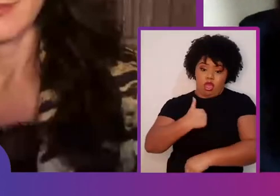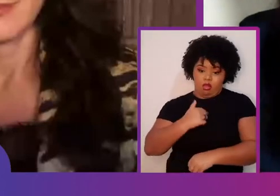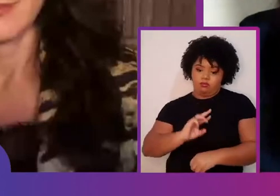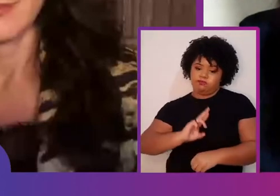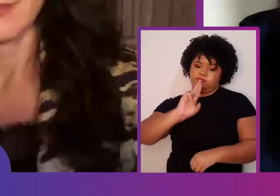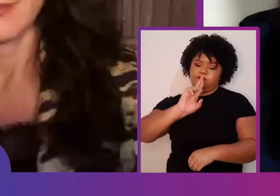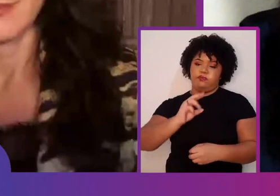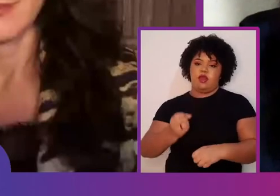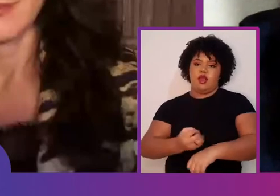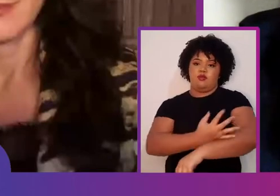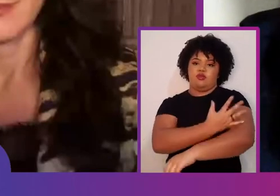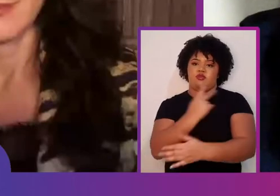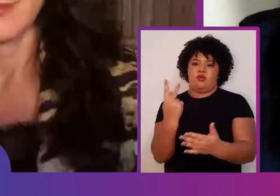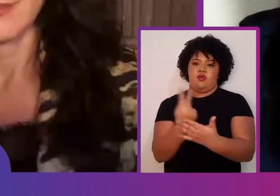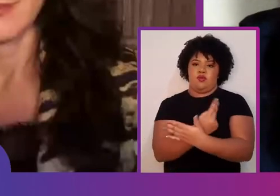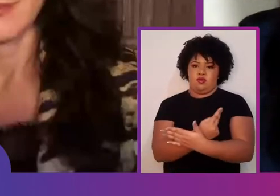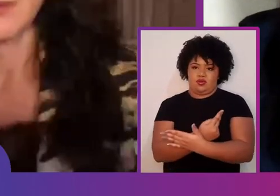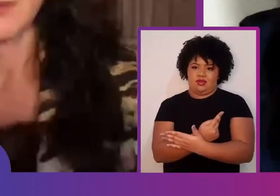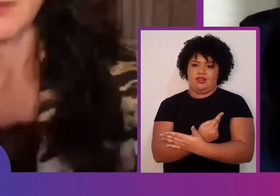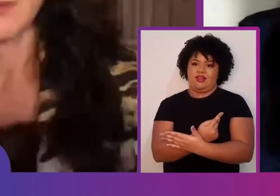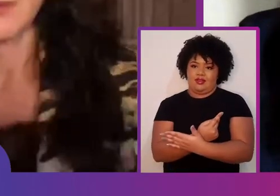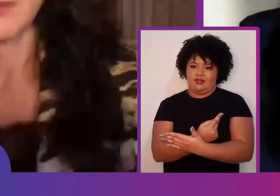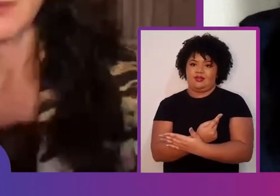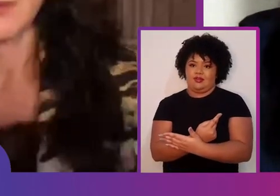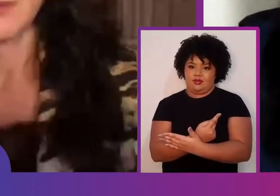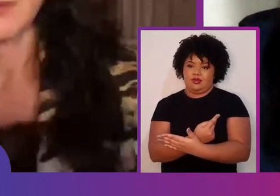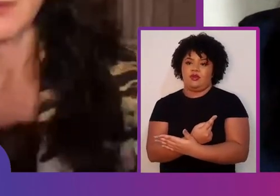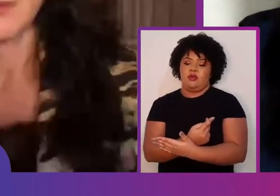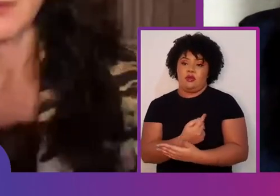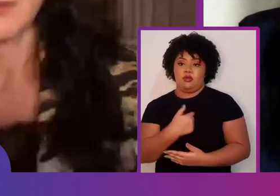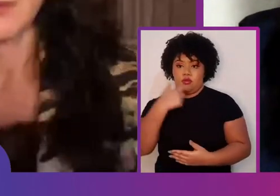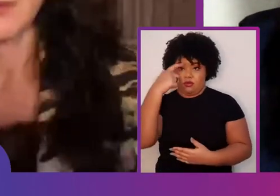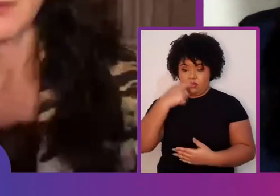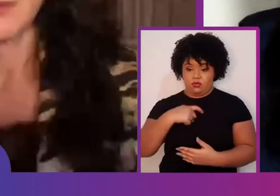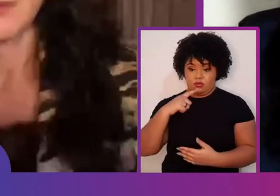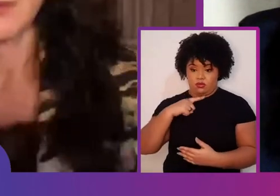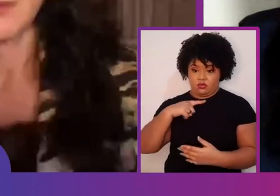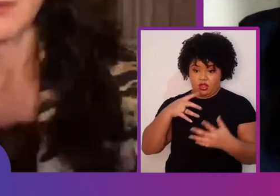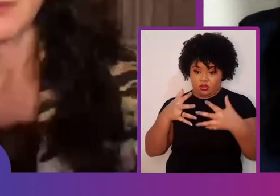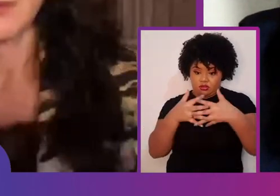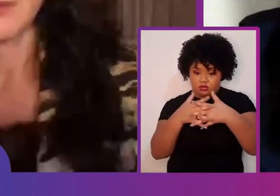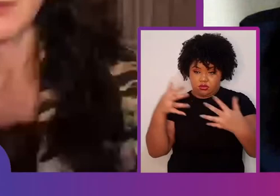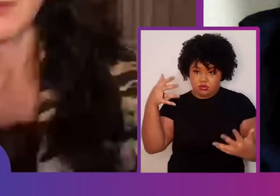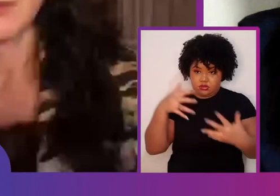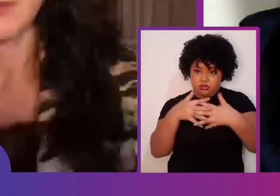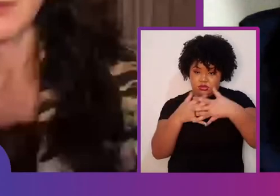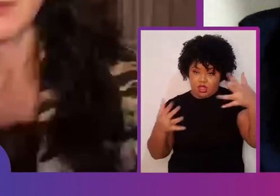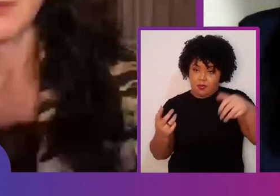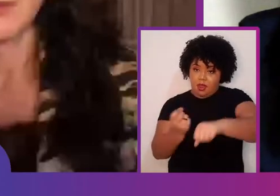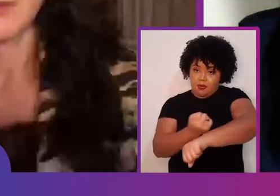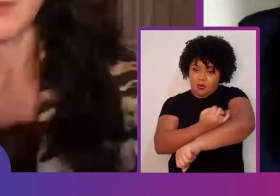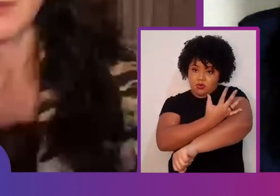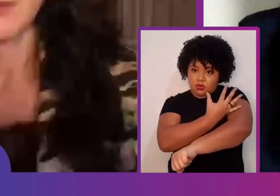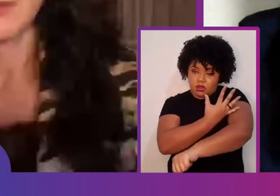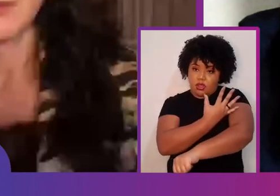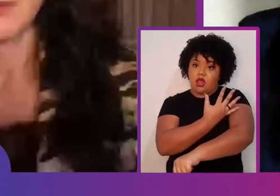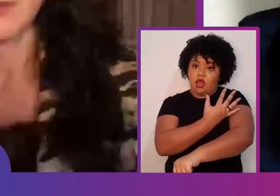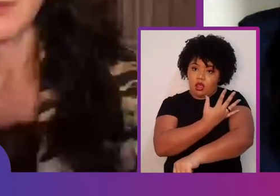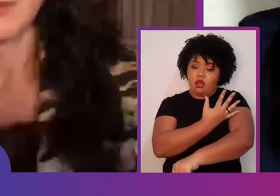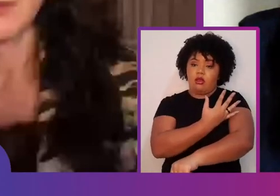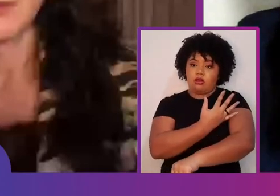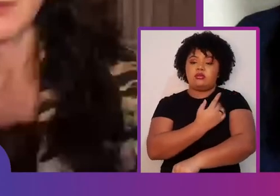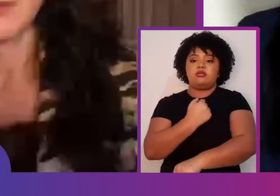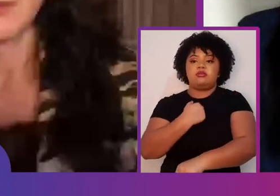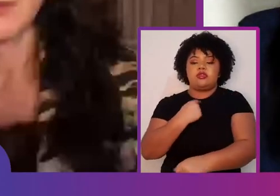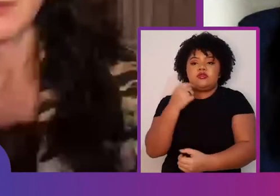outro sistema que entre em colapso, entre em choque com esse sistema emocional, tentando criar um